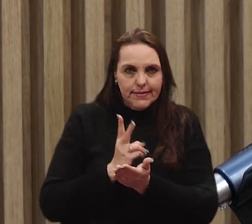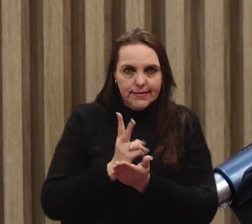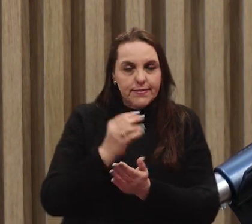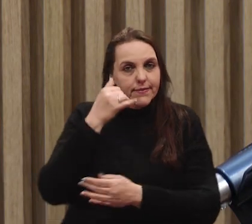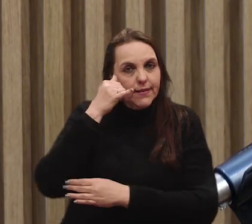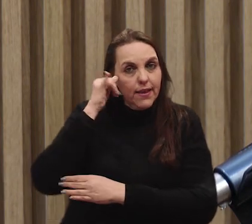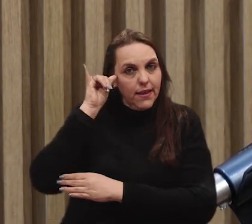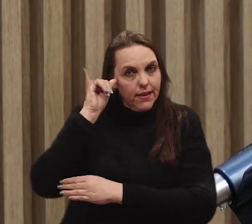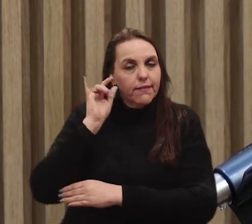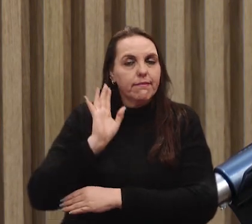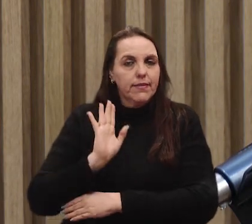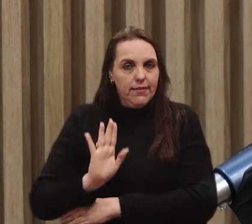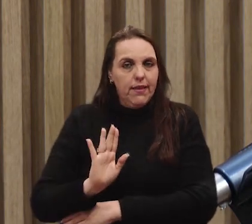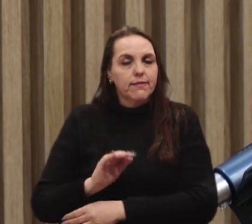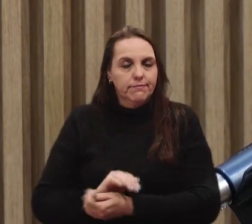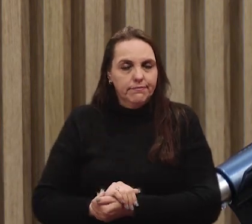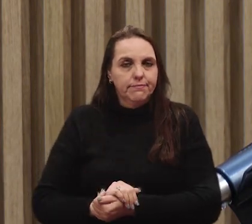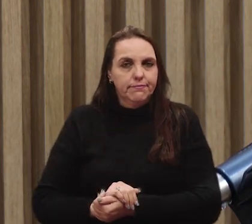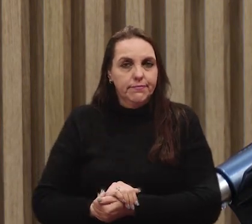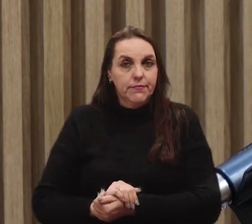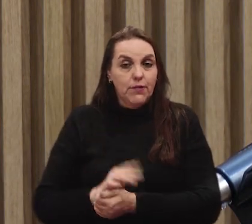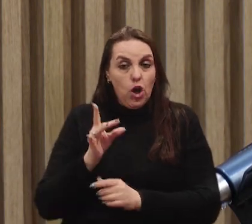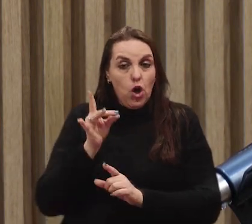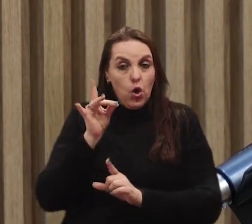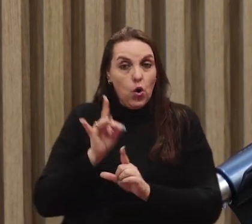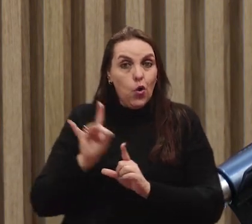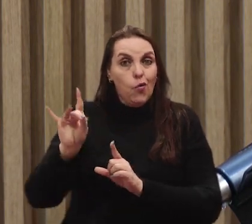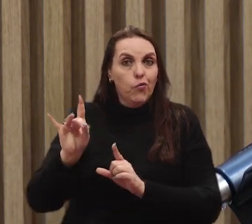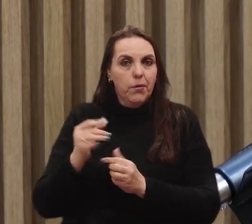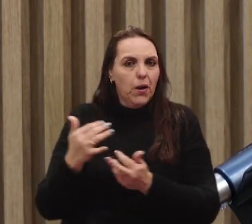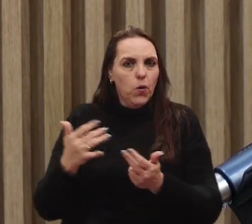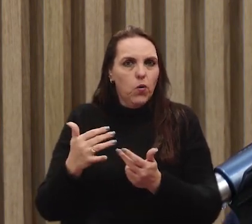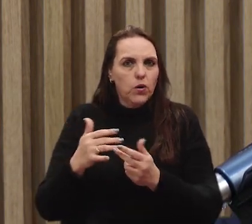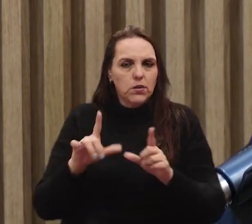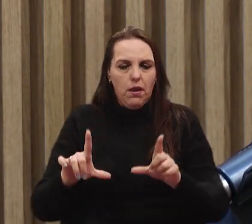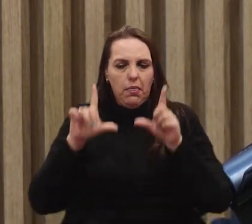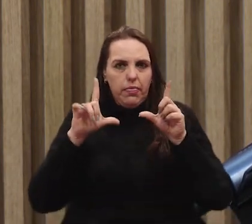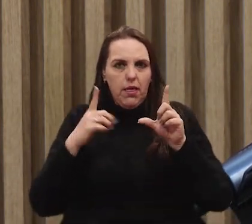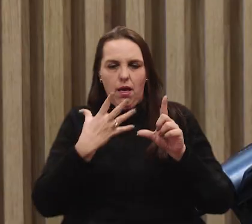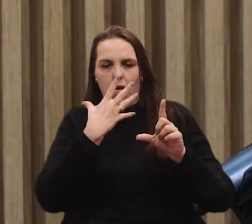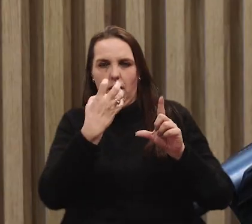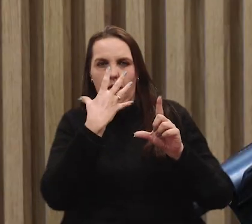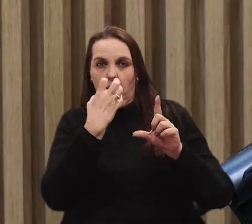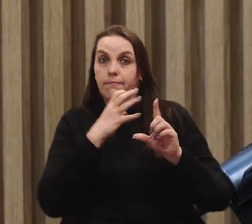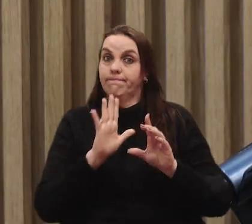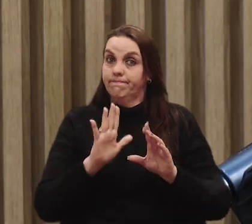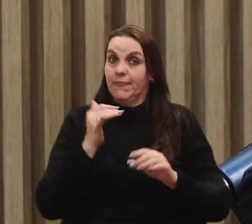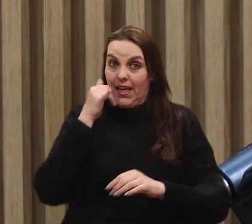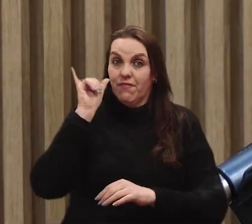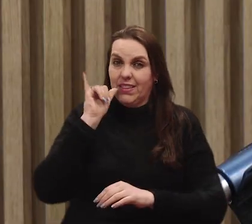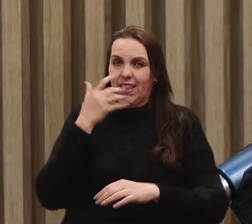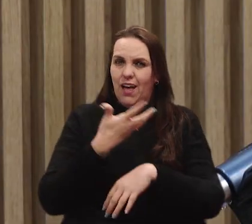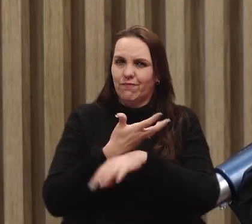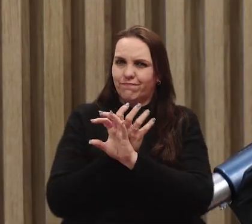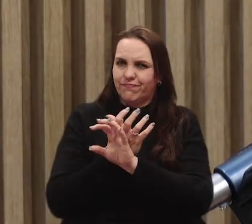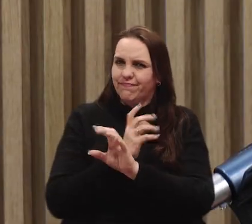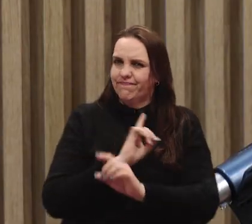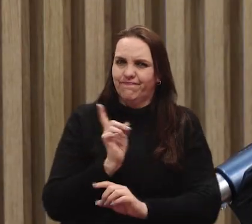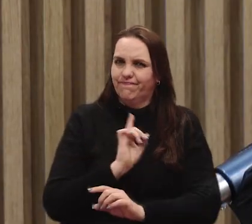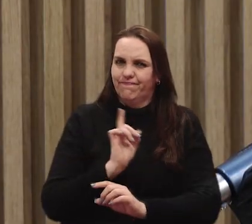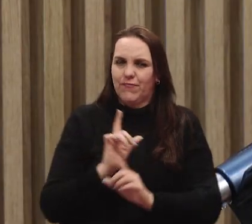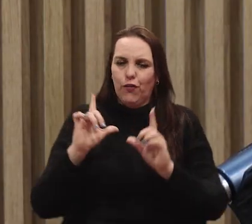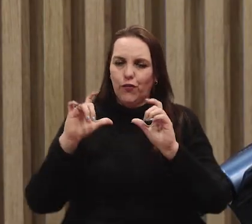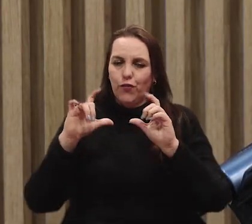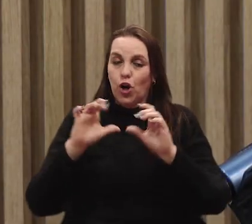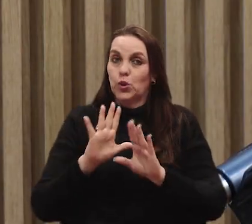pessoa evite de confirmar qualquer coisa, de fazer esse tipo de verificação por videochamada, enfim,